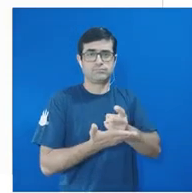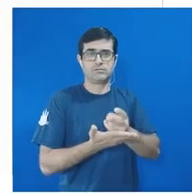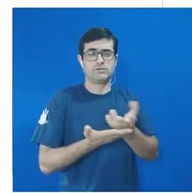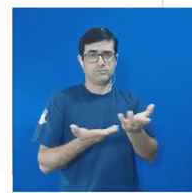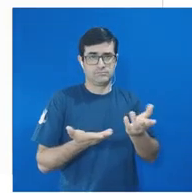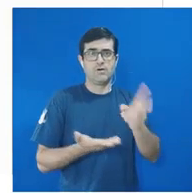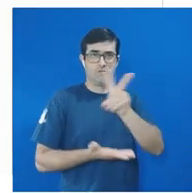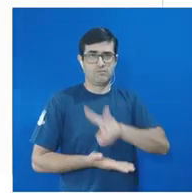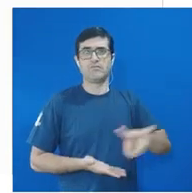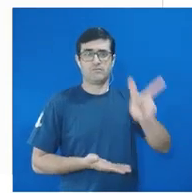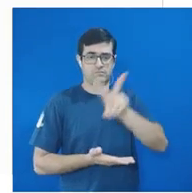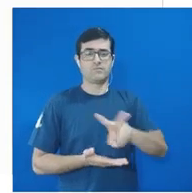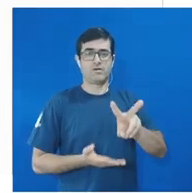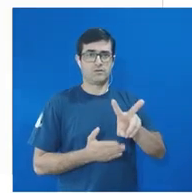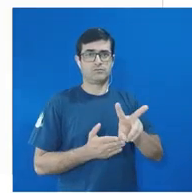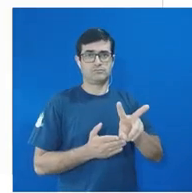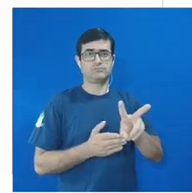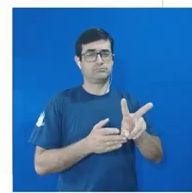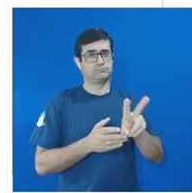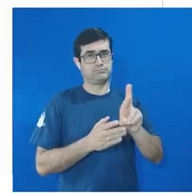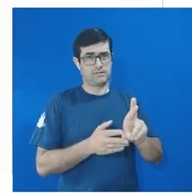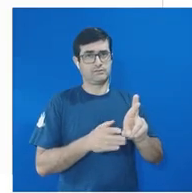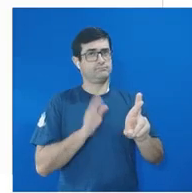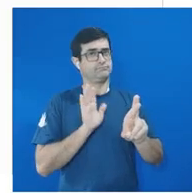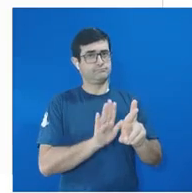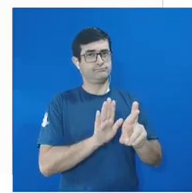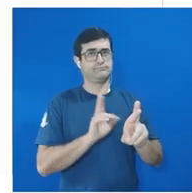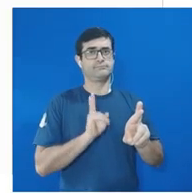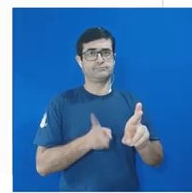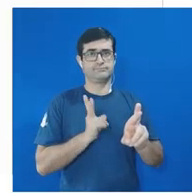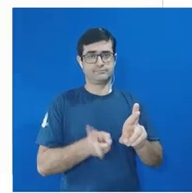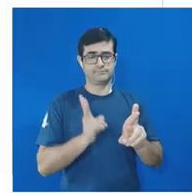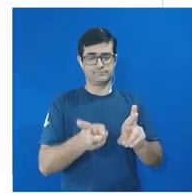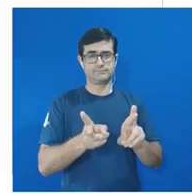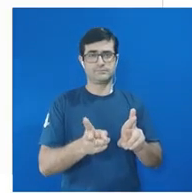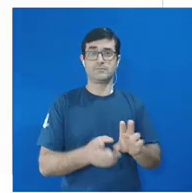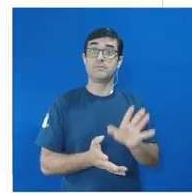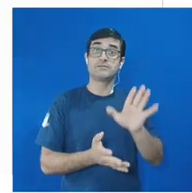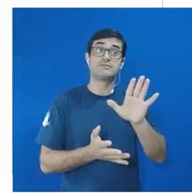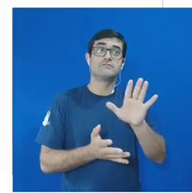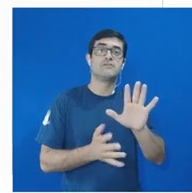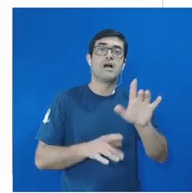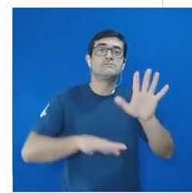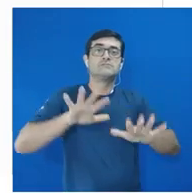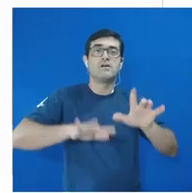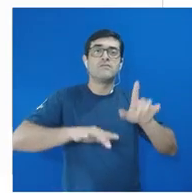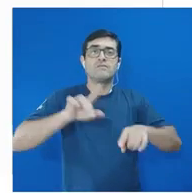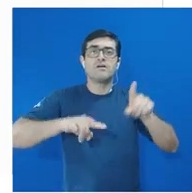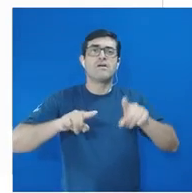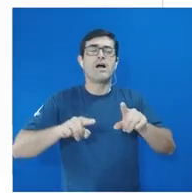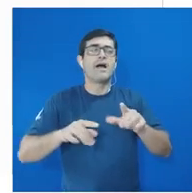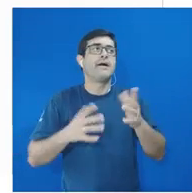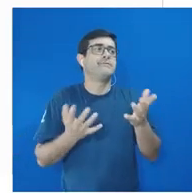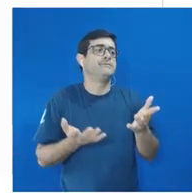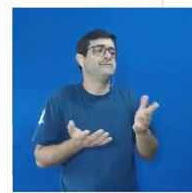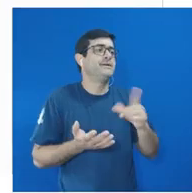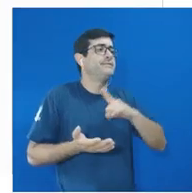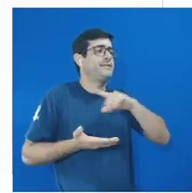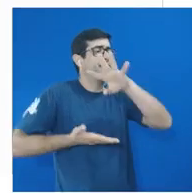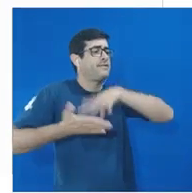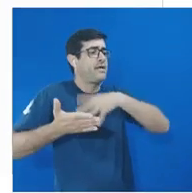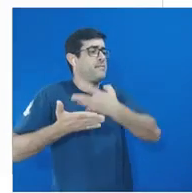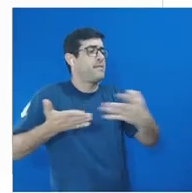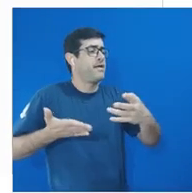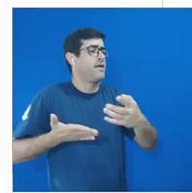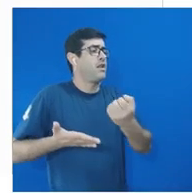valor independente do gás. Tá? Então, esse R é sempre fixo. O que ele vai variar no valor? Ele diz,